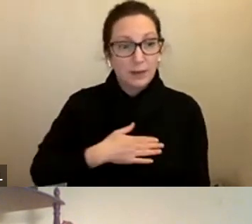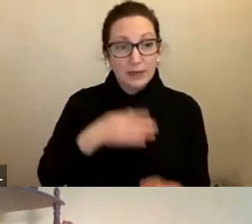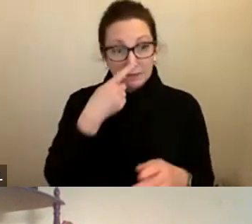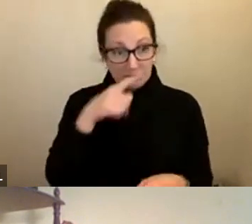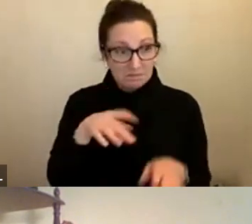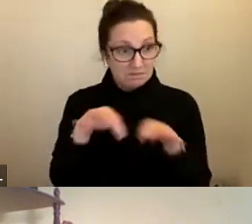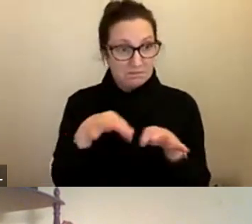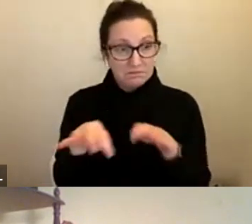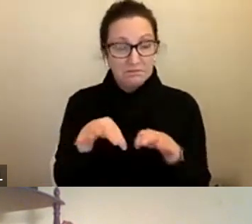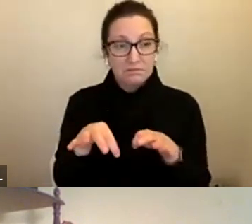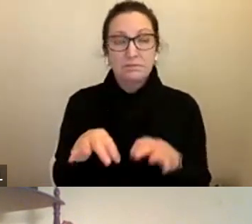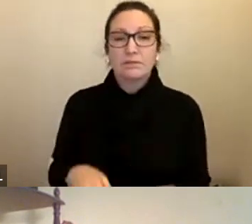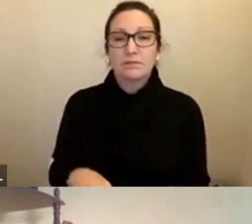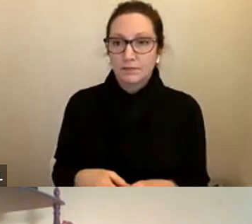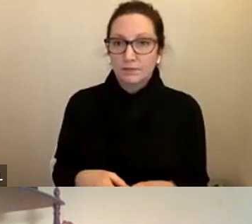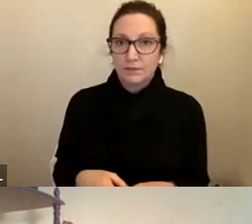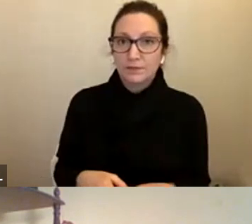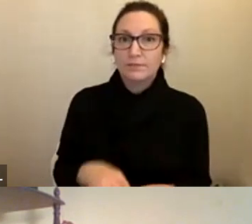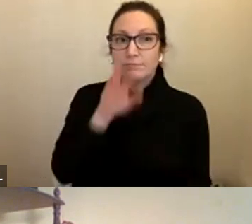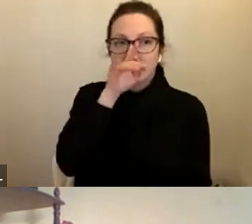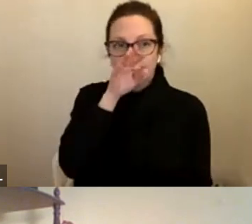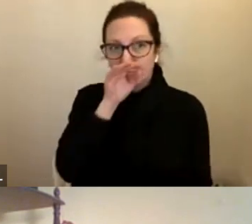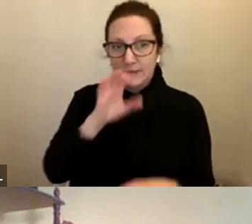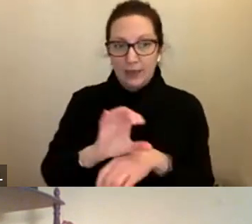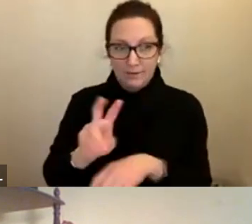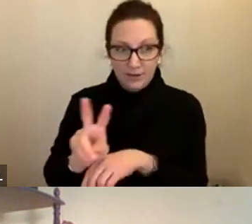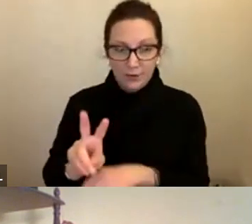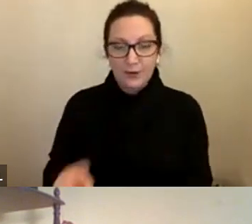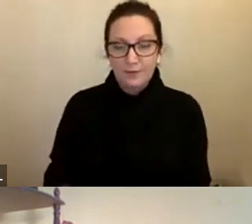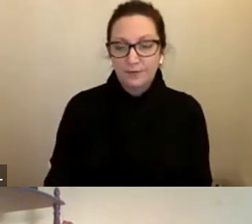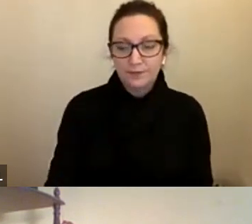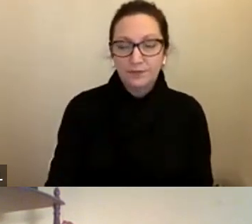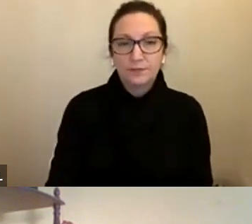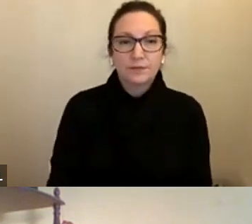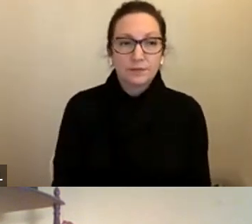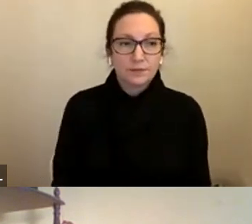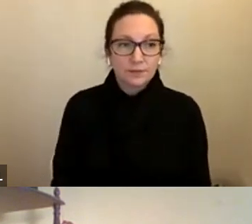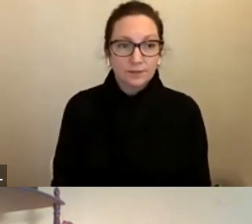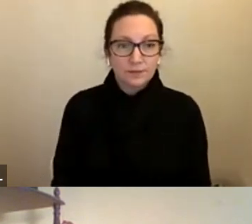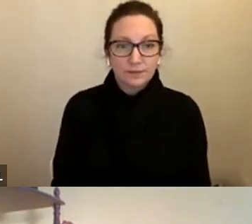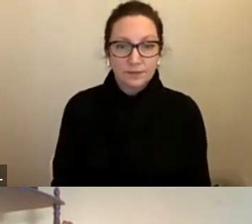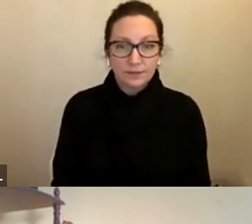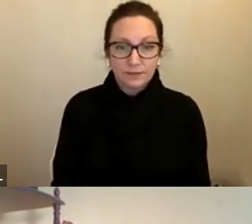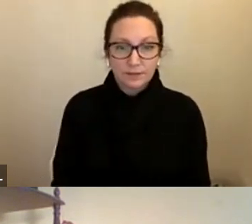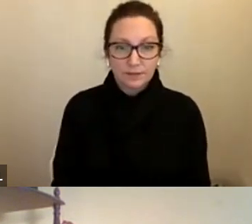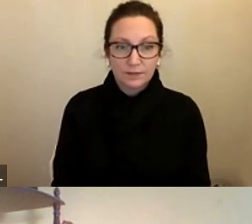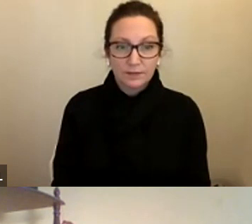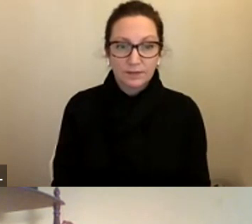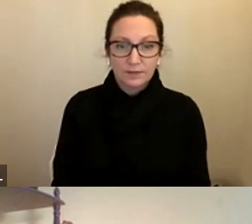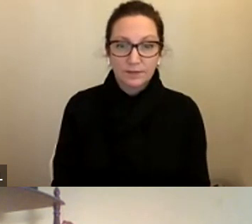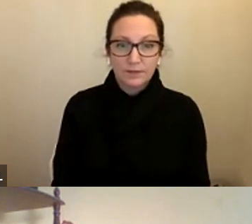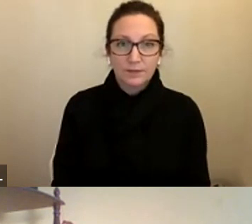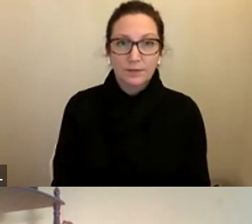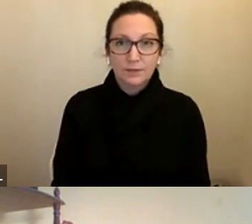Verdean? Boa tarde, meu nome é Maria Gomes e também falo na língua de Cabo